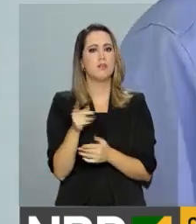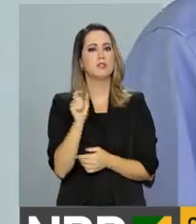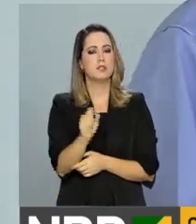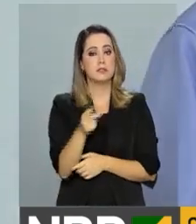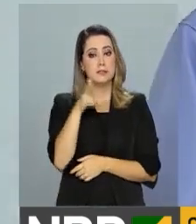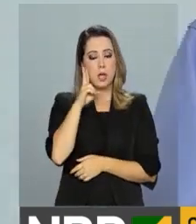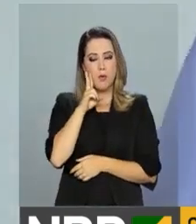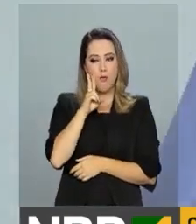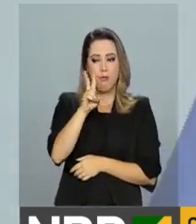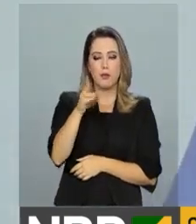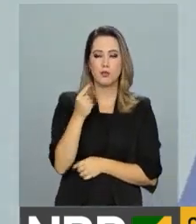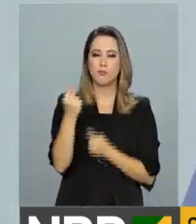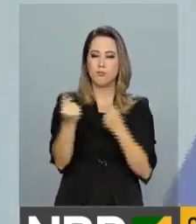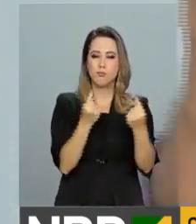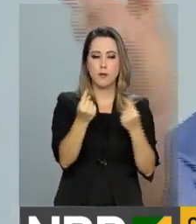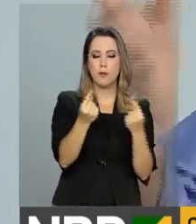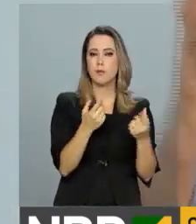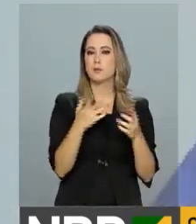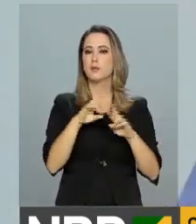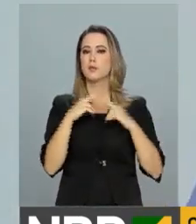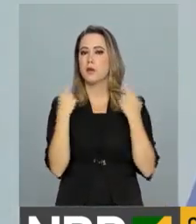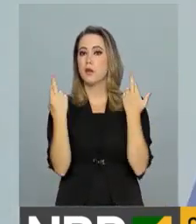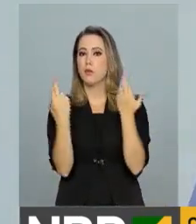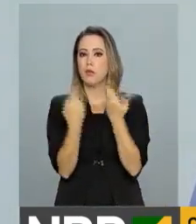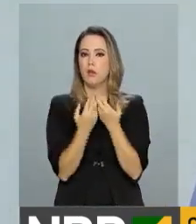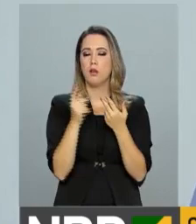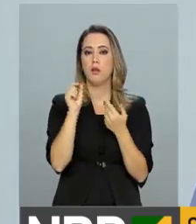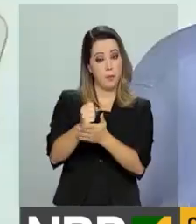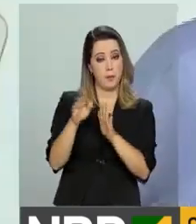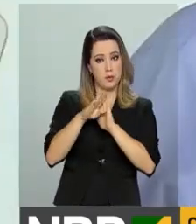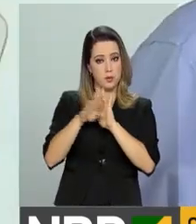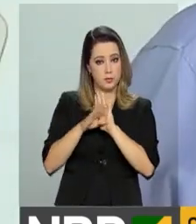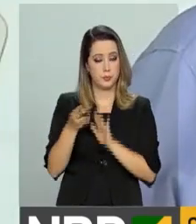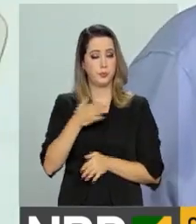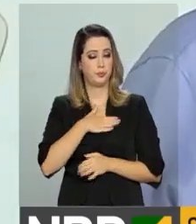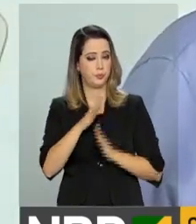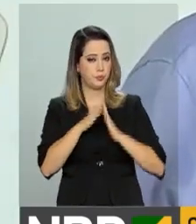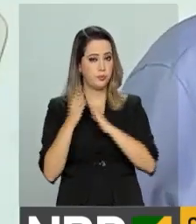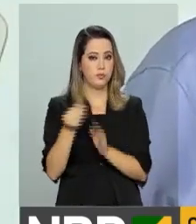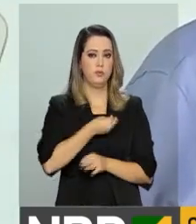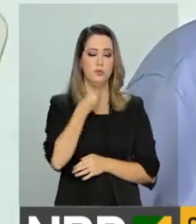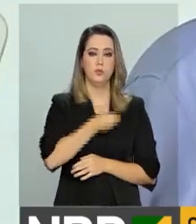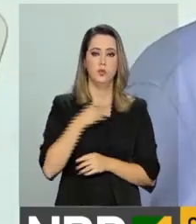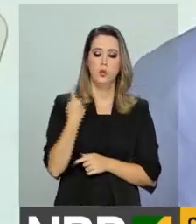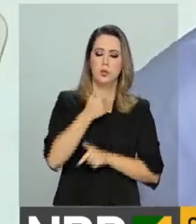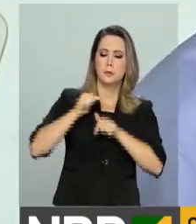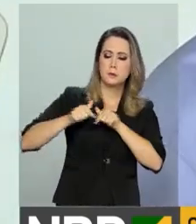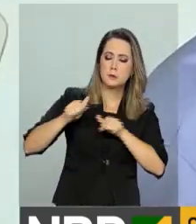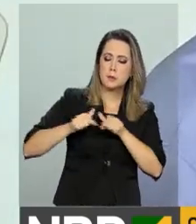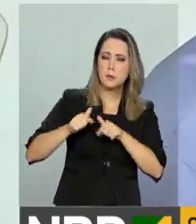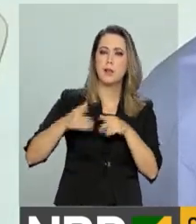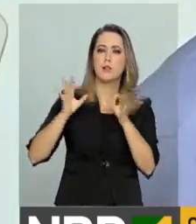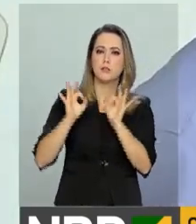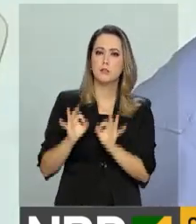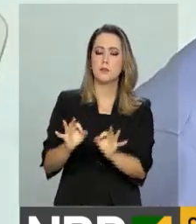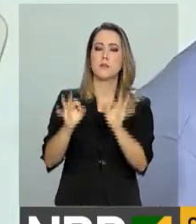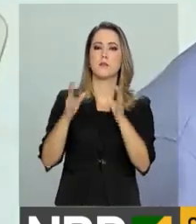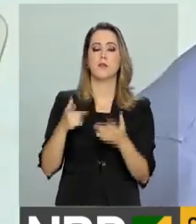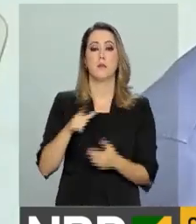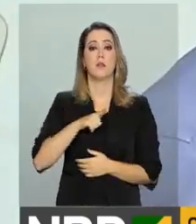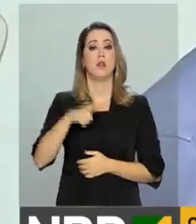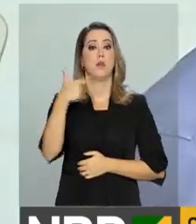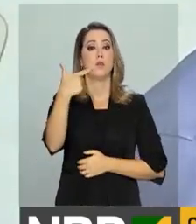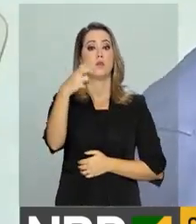eu vejo em toda e qualquer reunião, especialmente aqui. Nós estamos trabalhando intensamente, o OCHI disse, nós temos